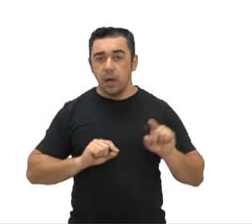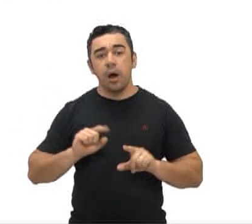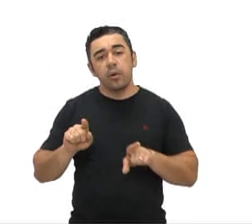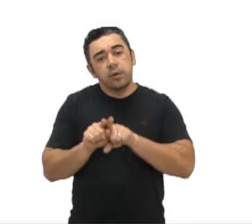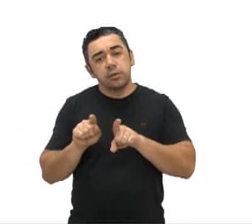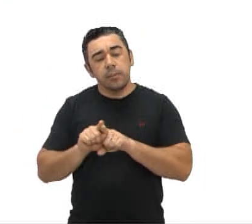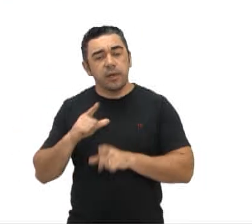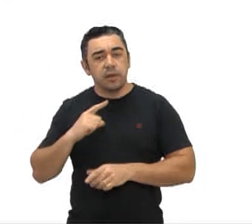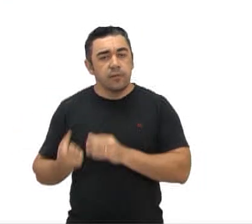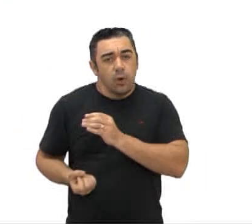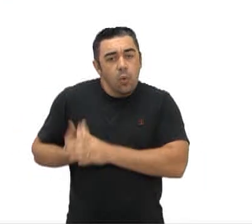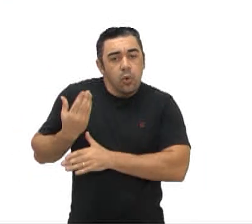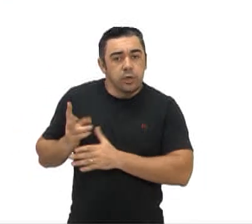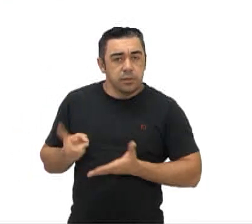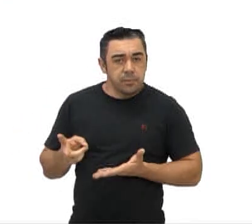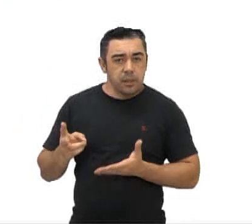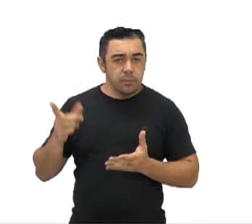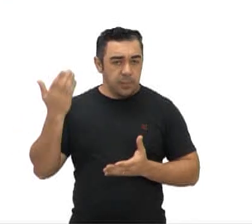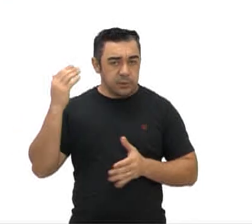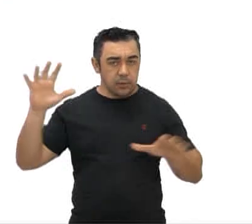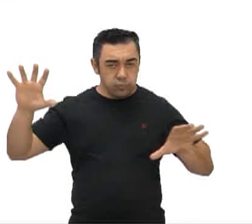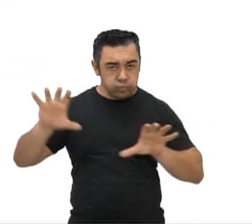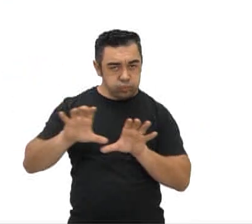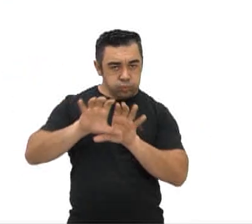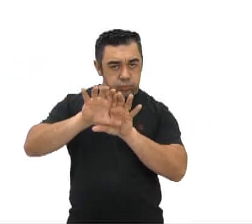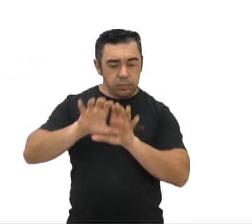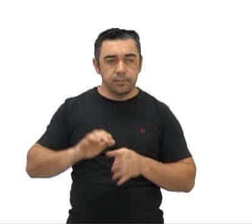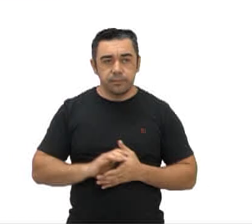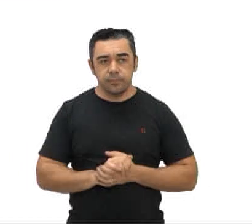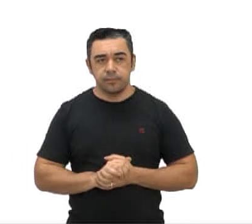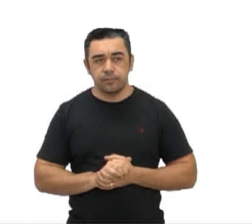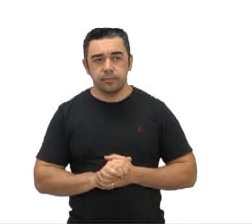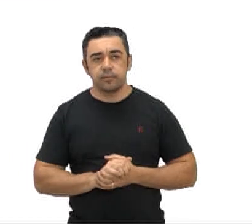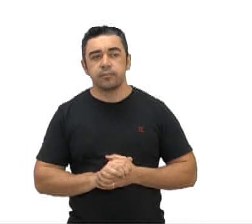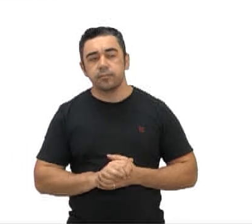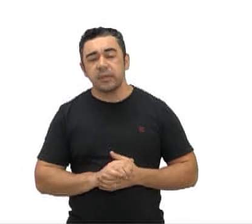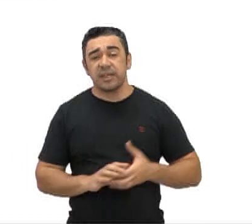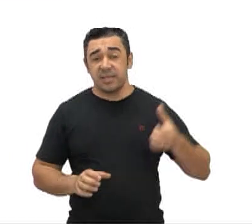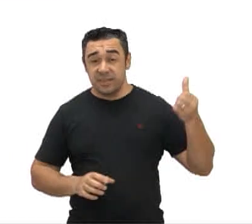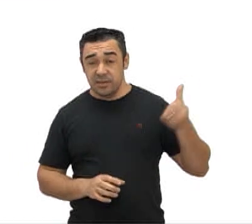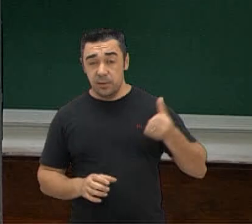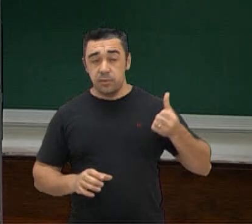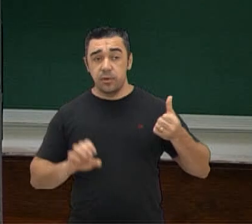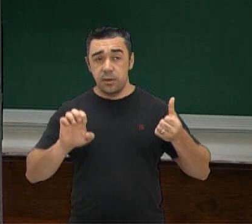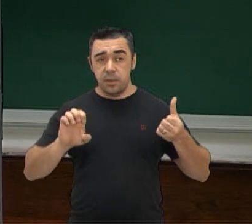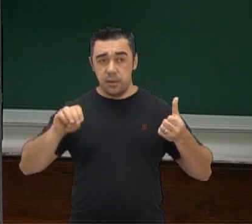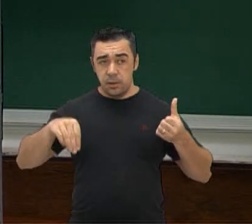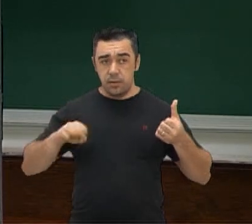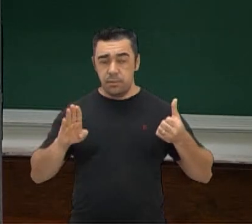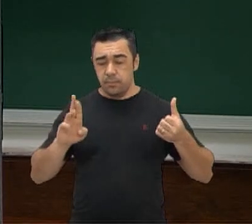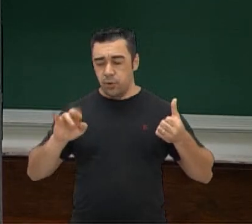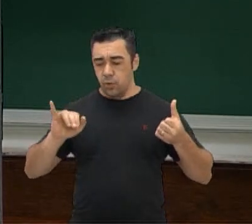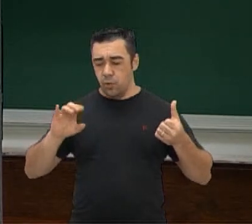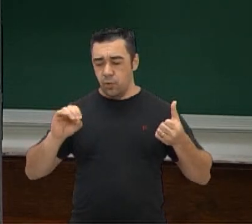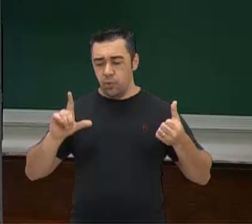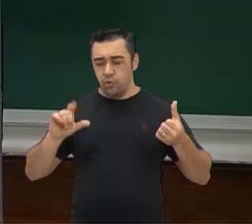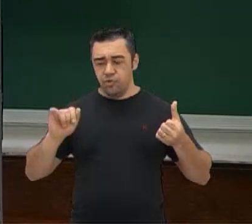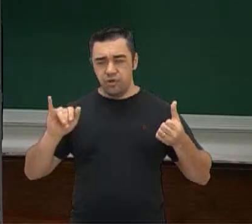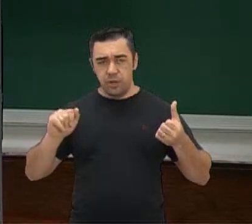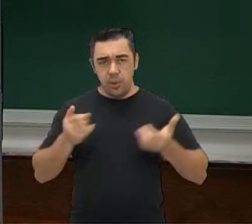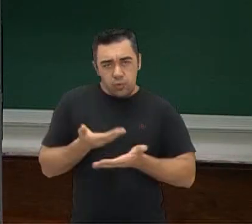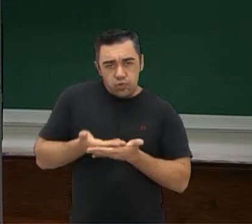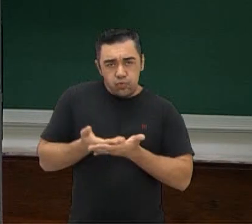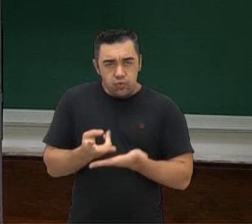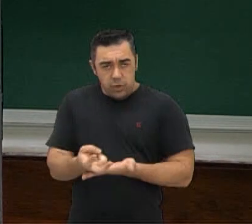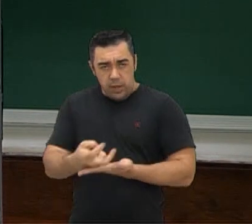os continentes ainda estavam mais próximos, tá? E ainda ali a embriologia, né? A embriologia, se a gente comparar os embriões, a gente vê que